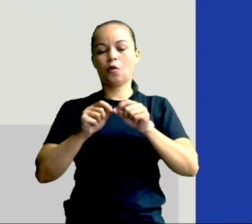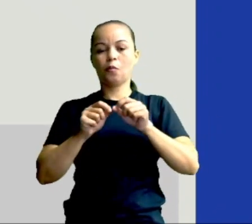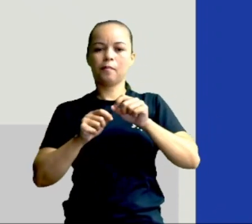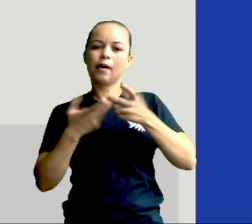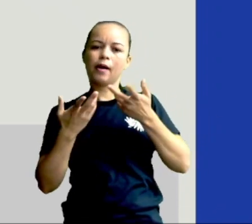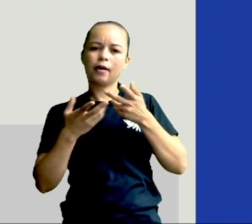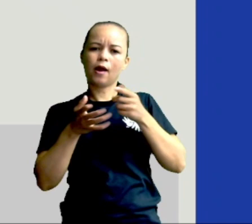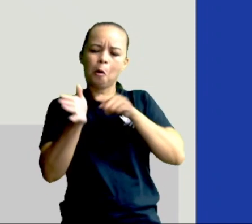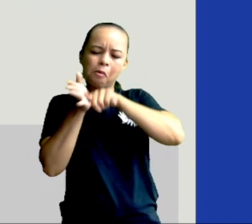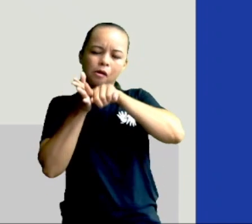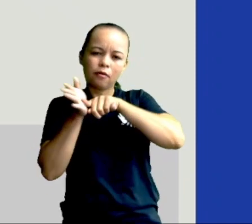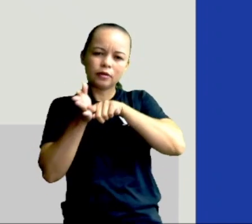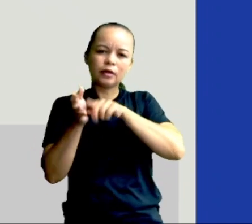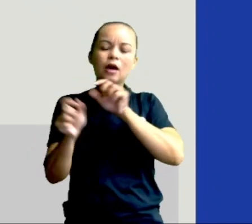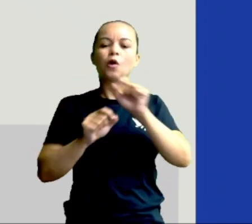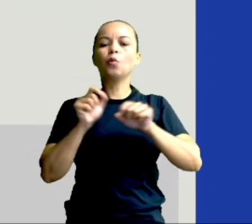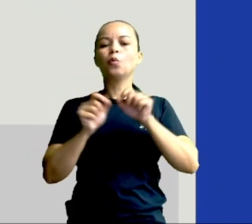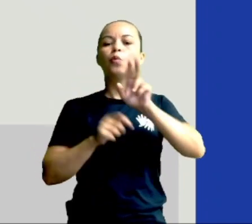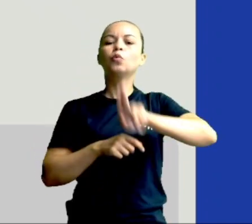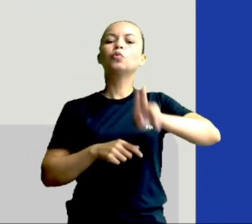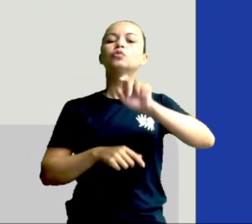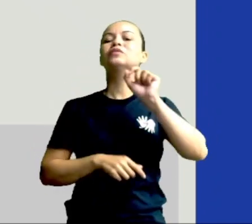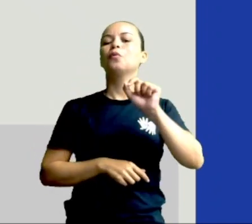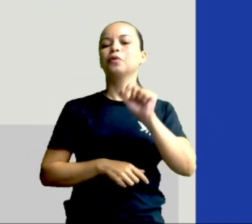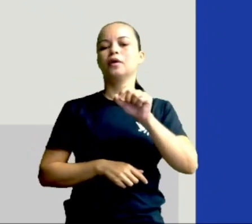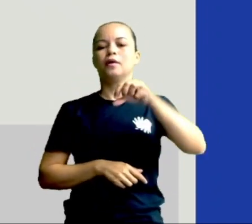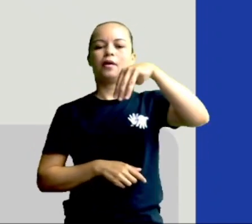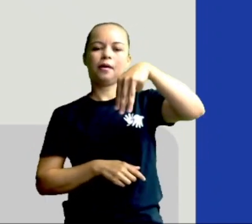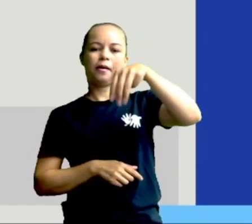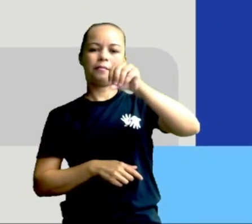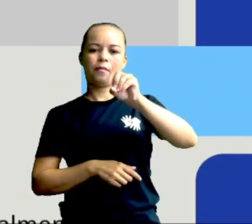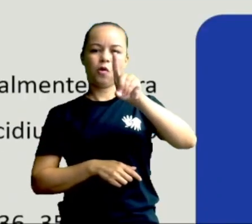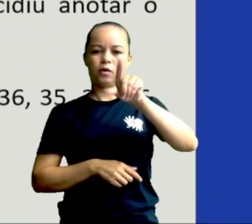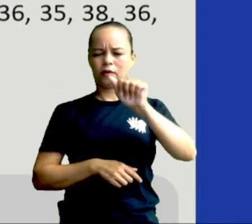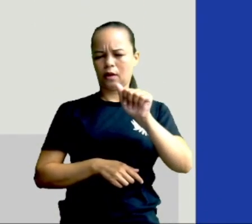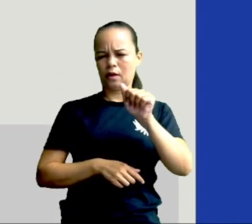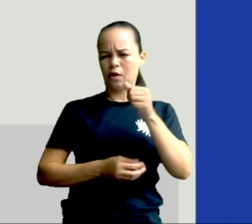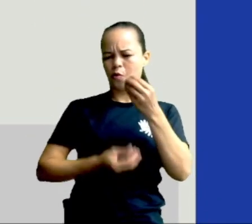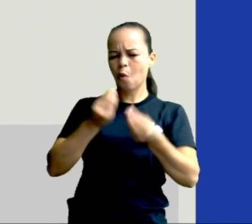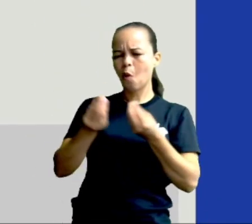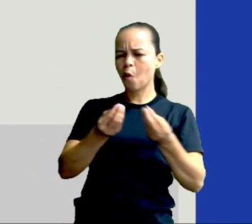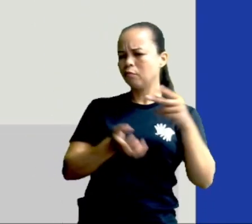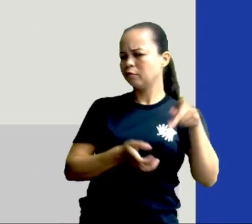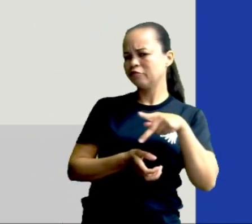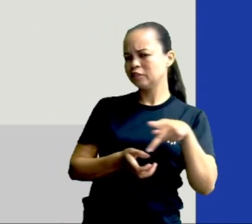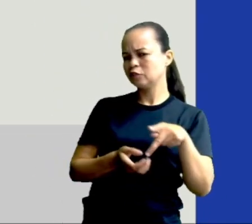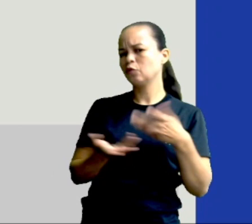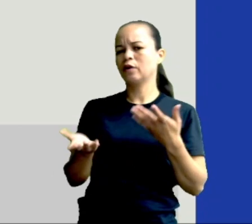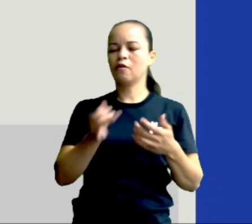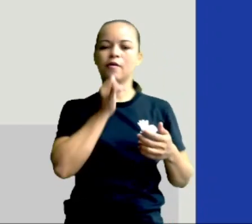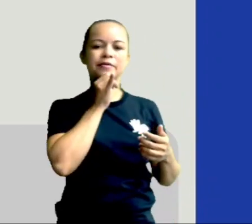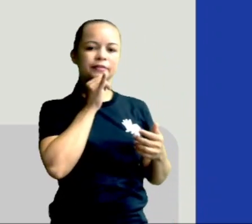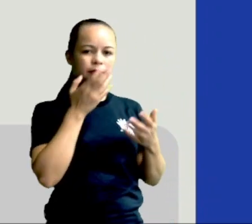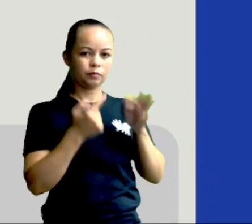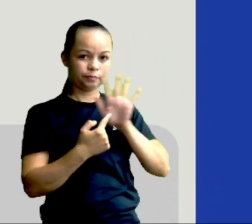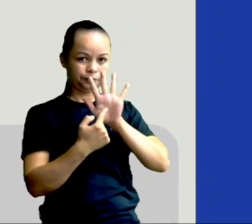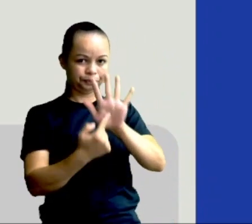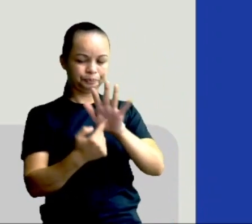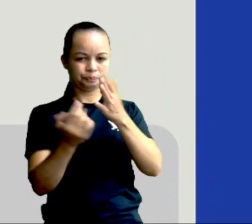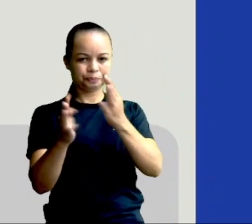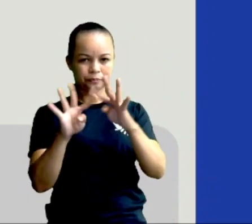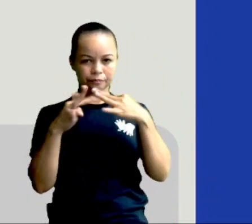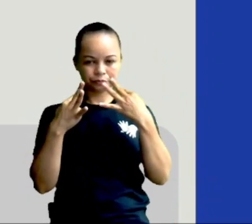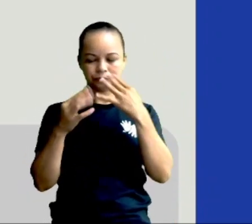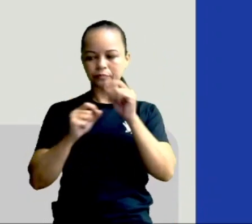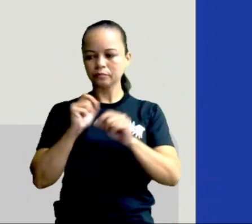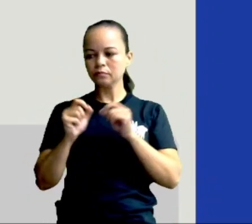é utilizada a moda. Como, professora? Vamos ver um exemplo, tá? Presta bem atenção. Em uma loja